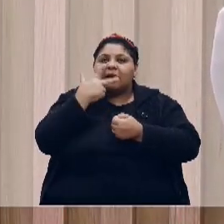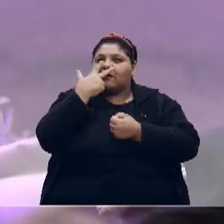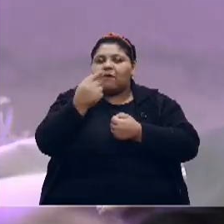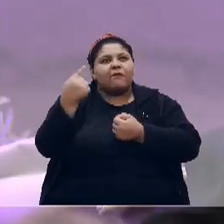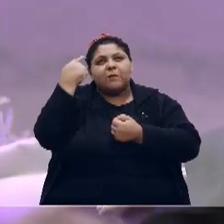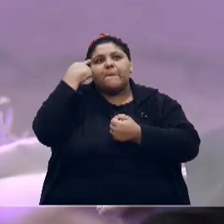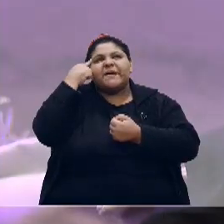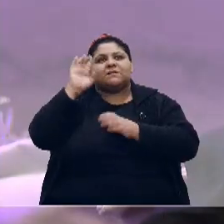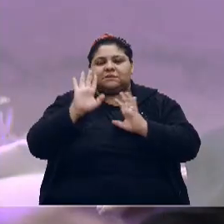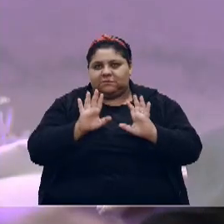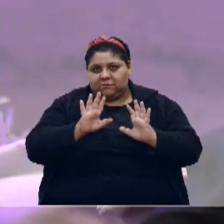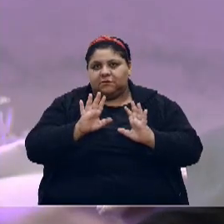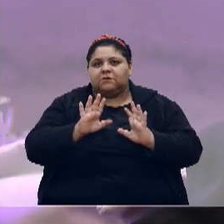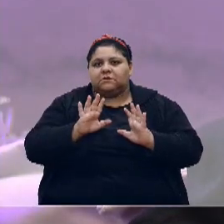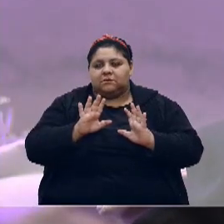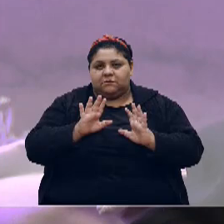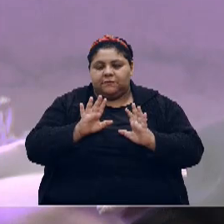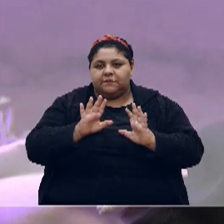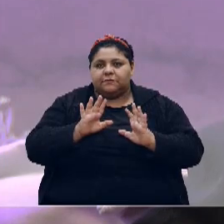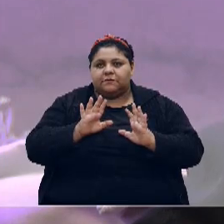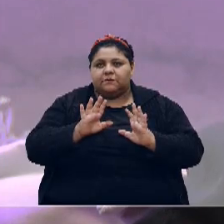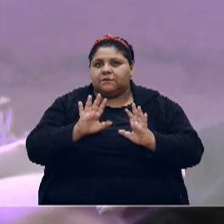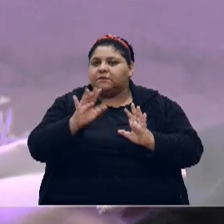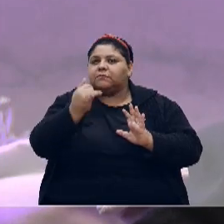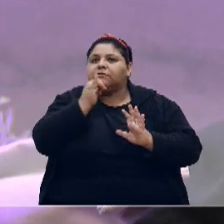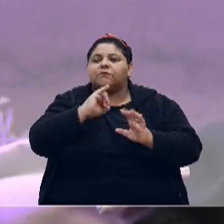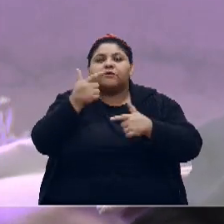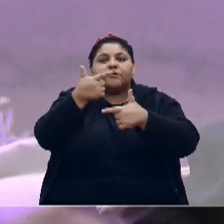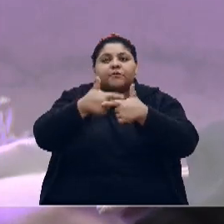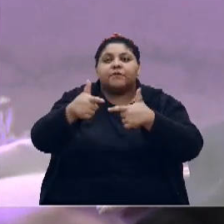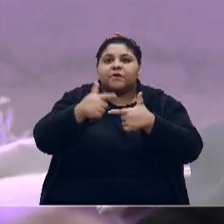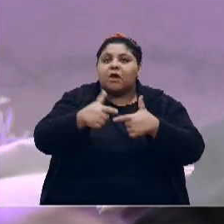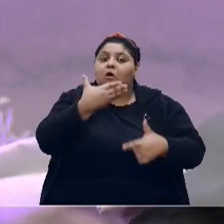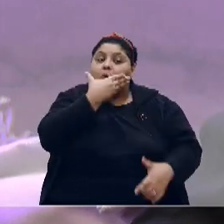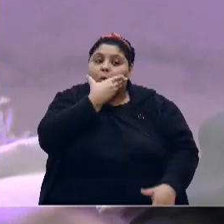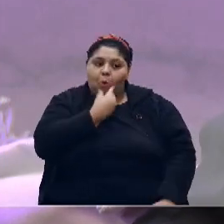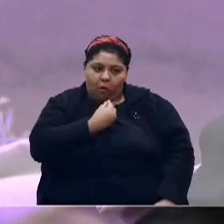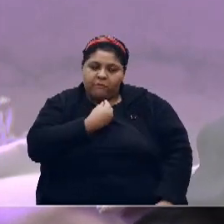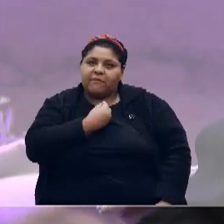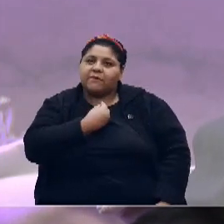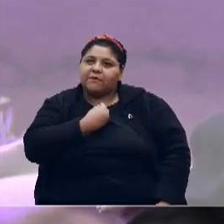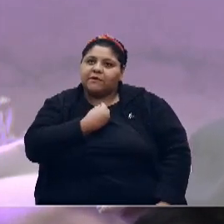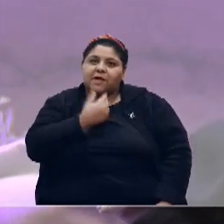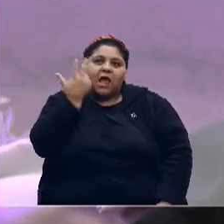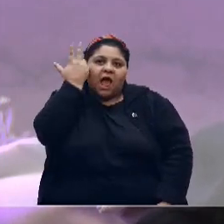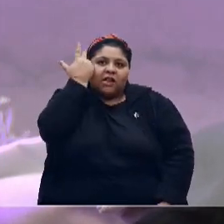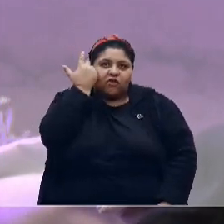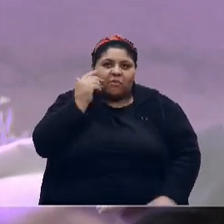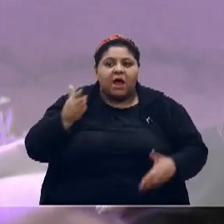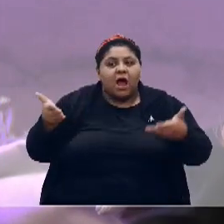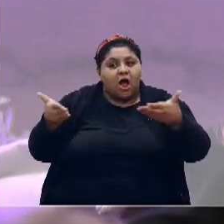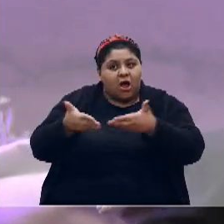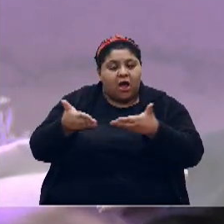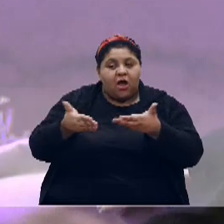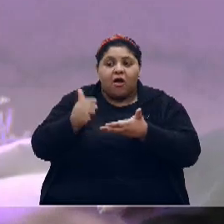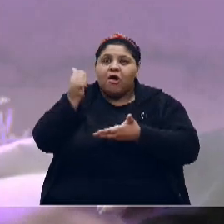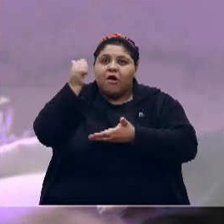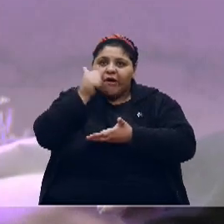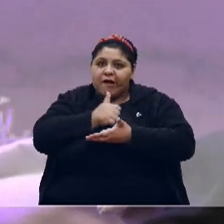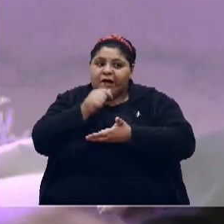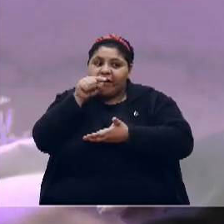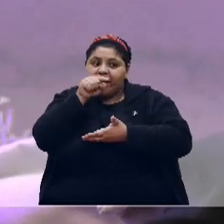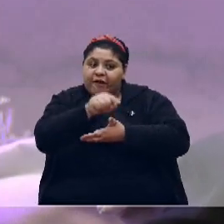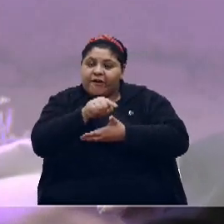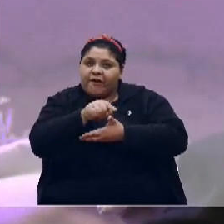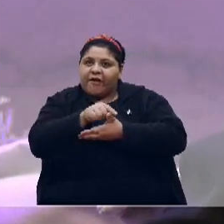bem verdade, que nem assim, se dá algum problema, alguma coisa, é um homem, já é mais normal, né? Isso. Agora, se é uma mulher que tá ali